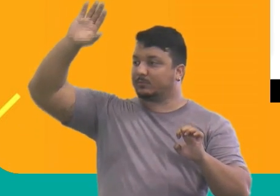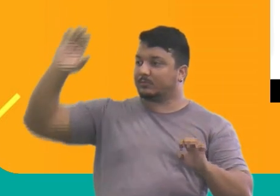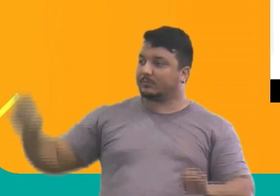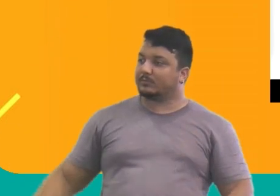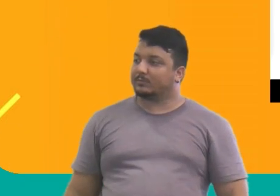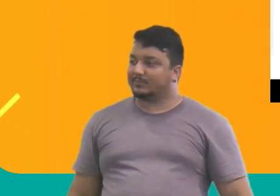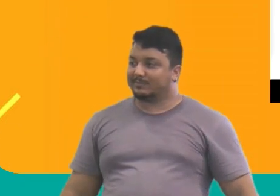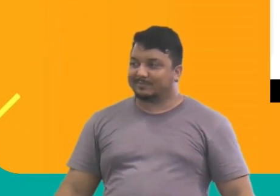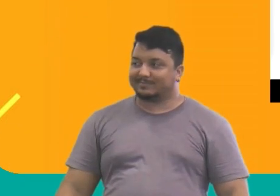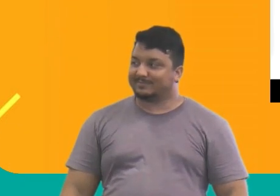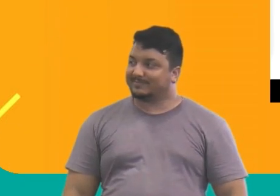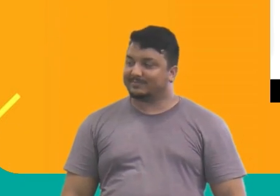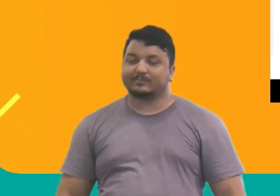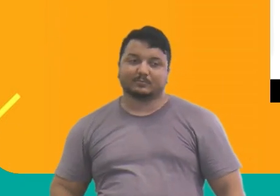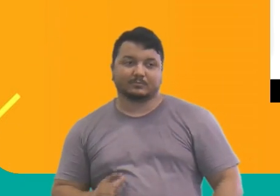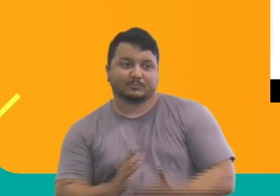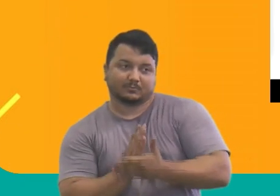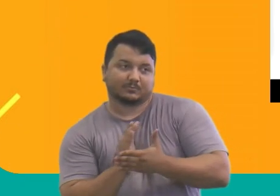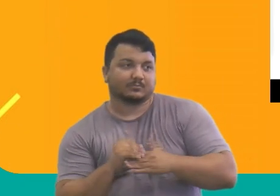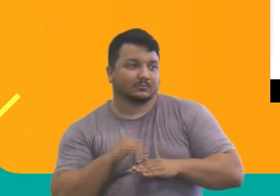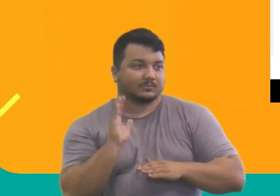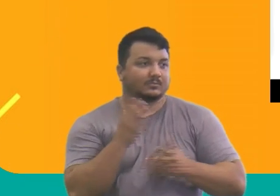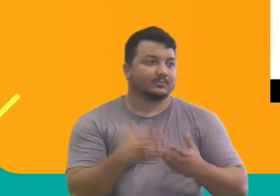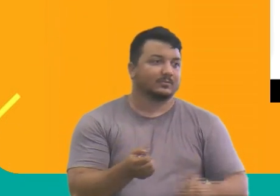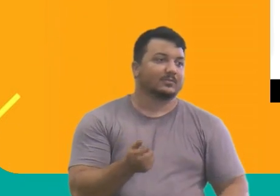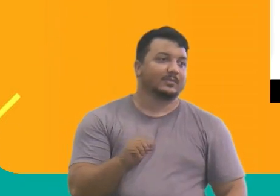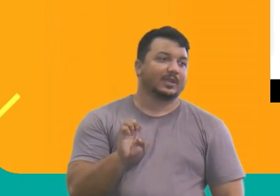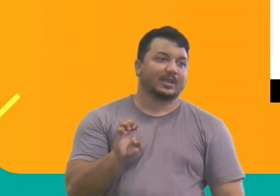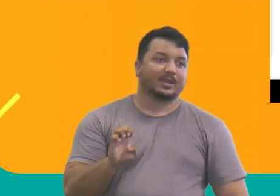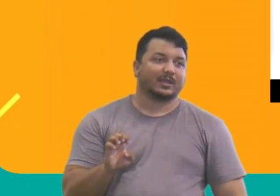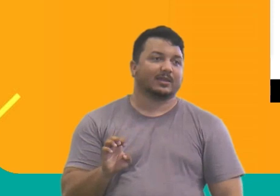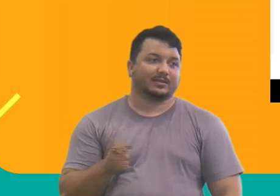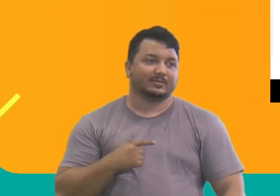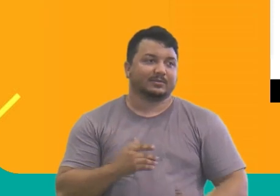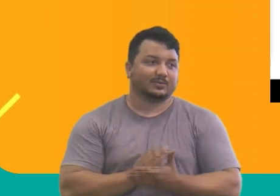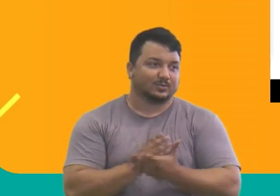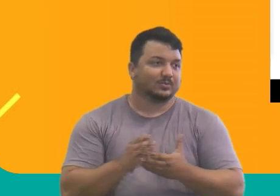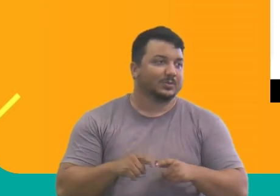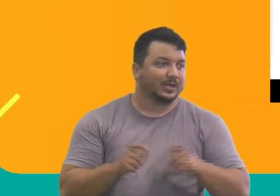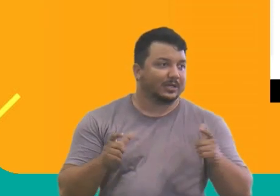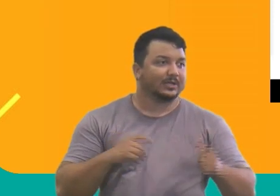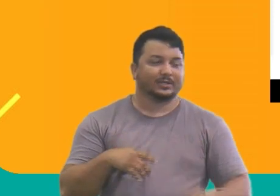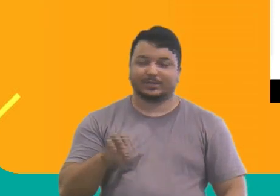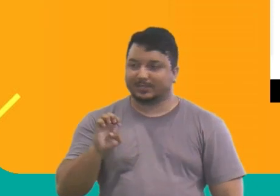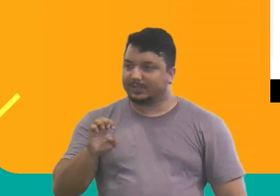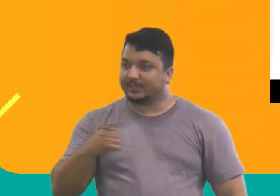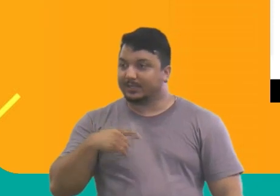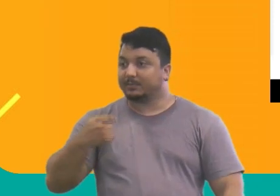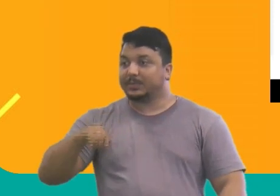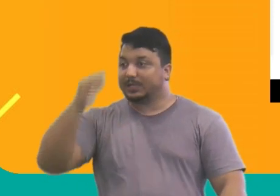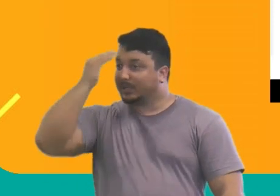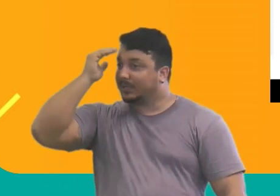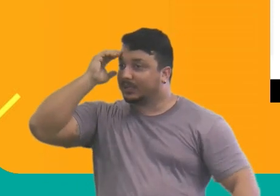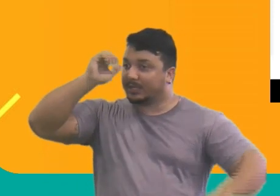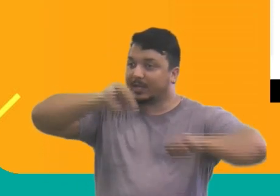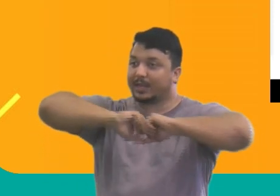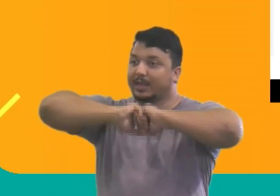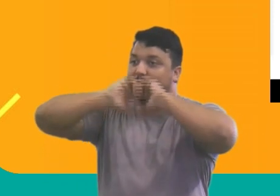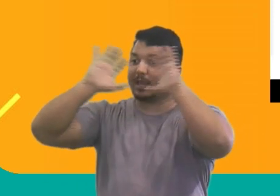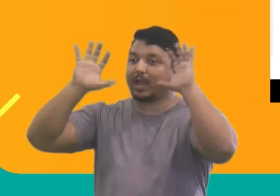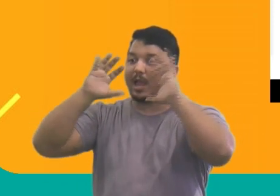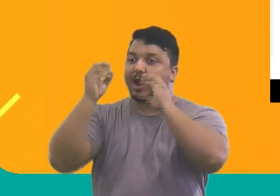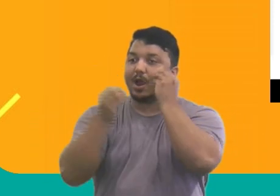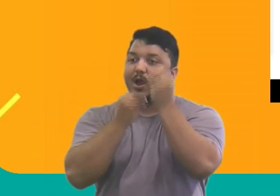Item E tem umas cabecinhas aqui. Tem mais adeptos. Tem uma galerinha, né? É. A gente precisa entender, na realidade, como é que